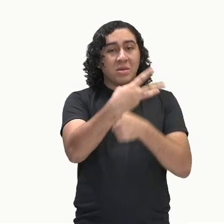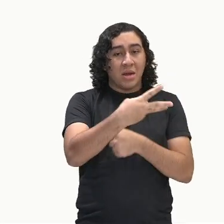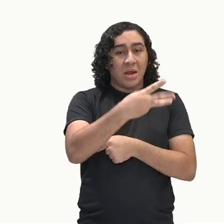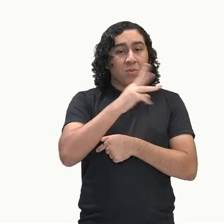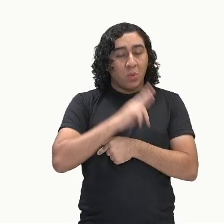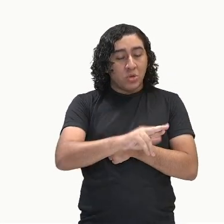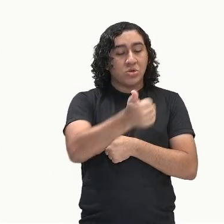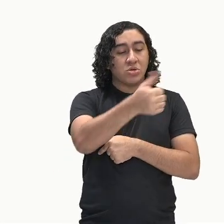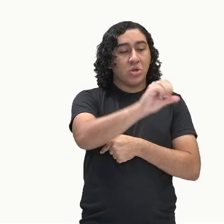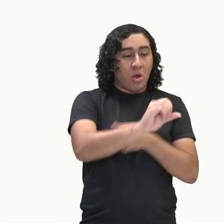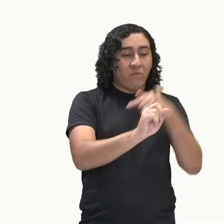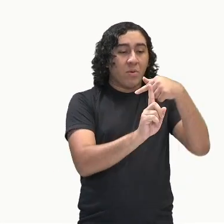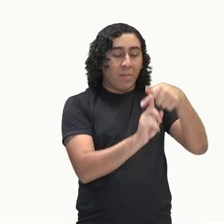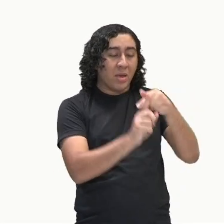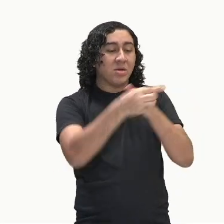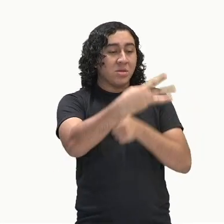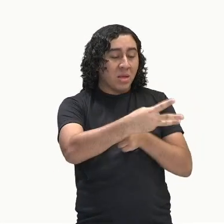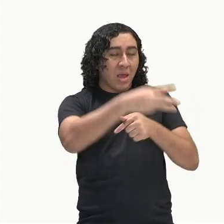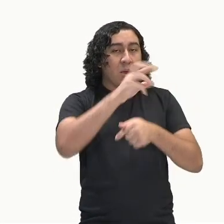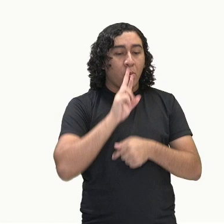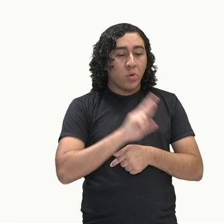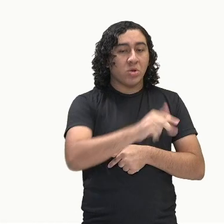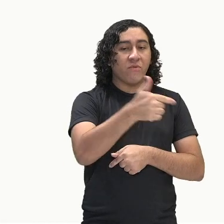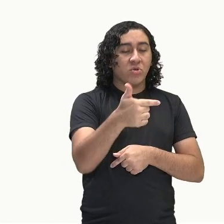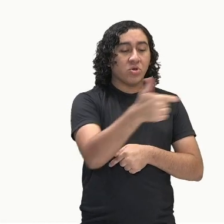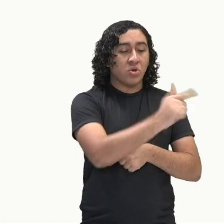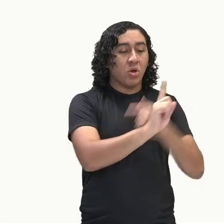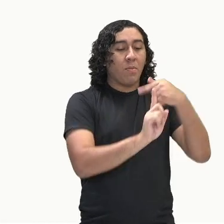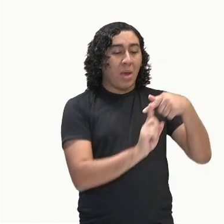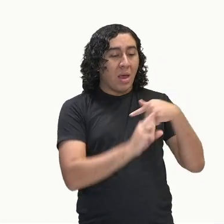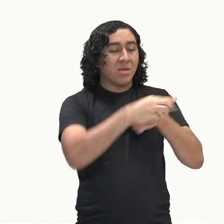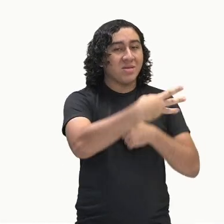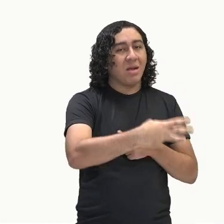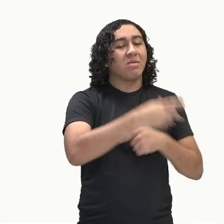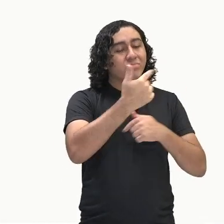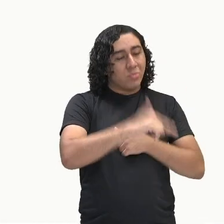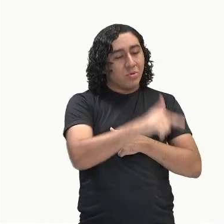aqui, né? À medida que eu vou acrescentando,